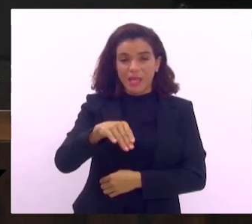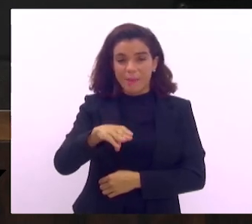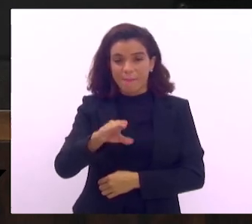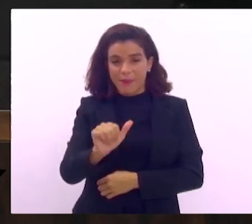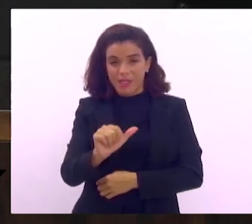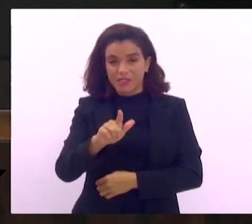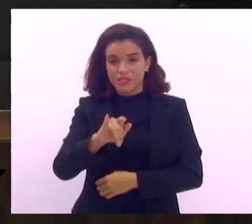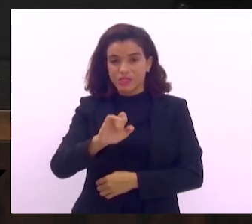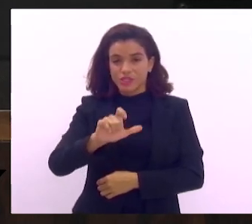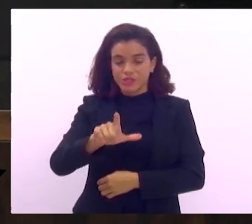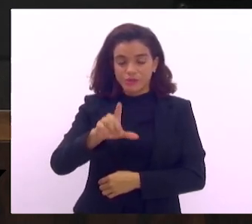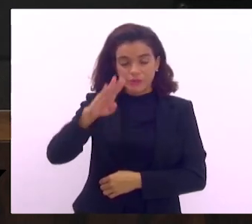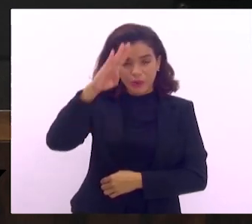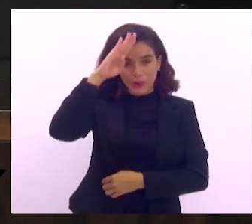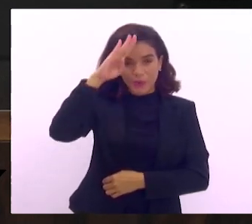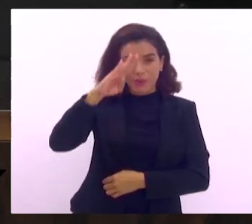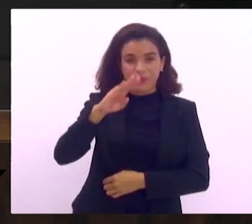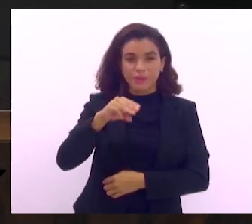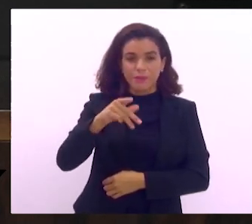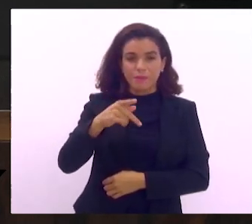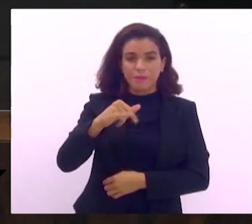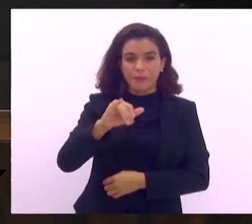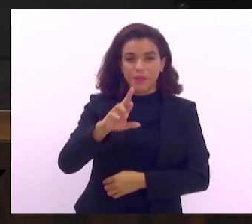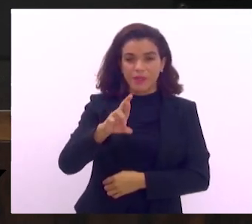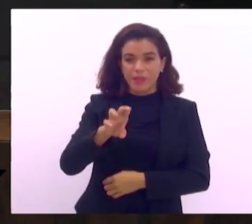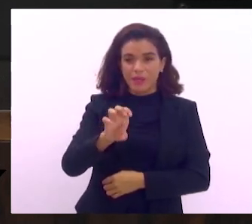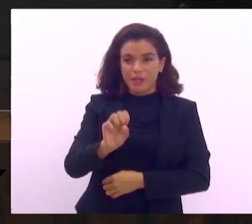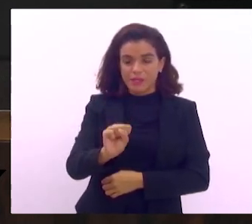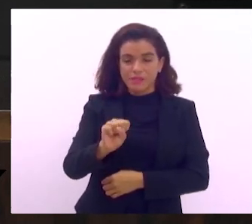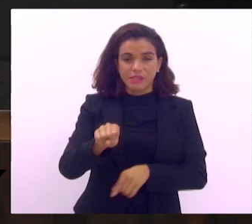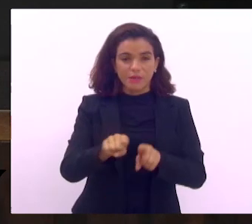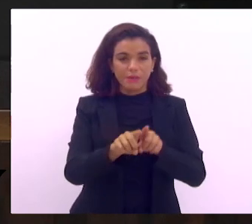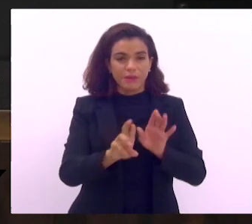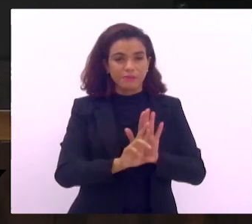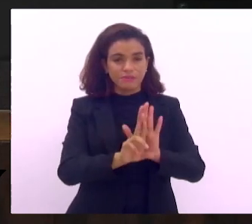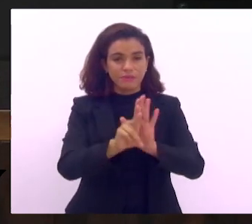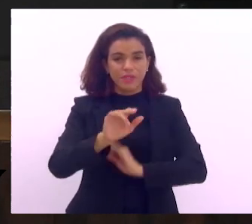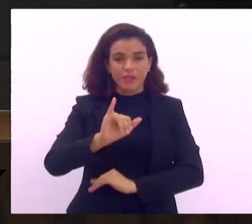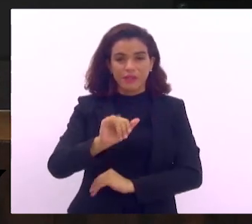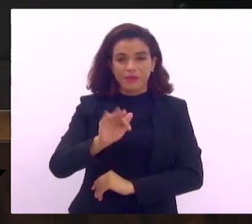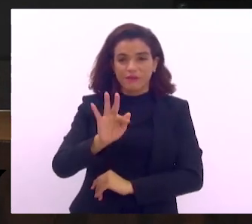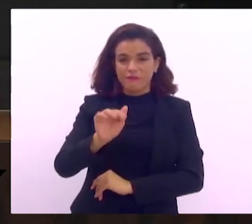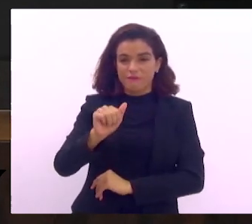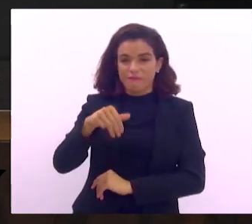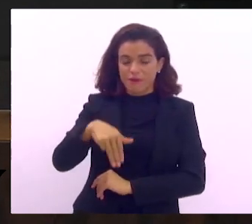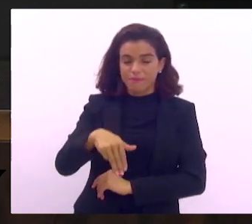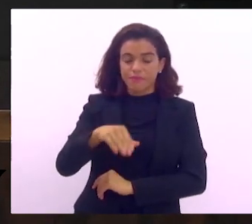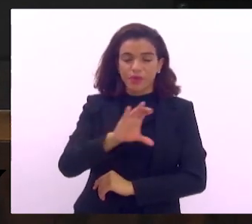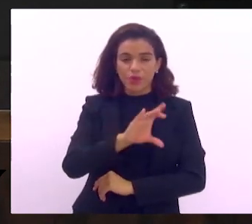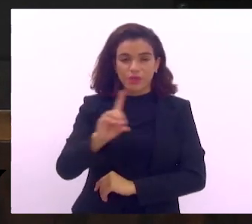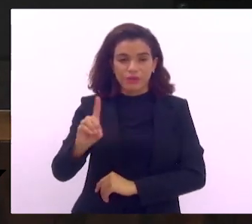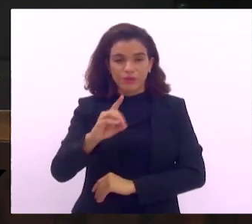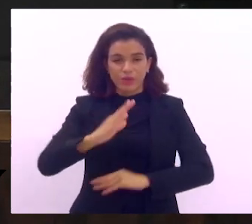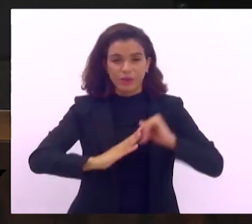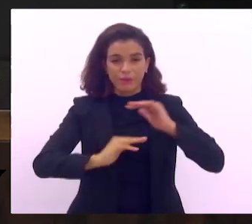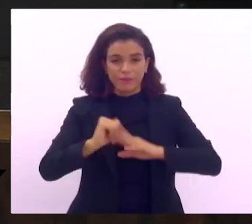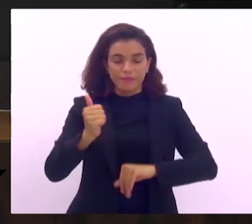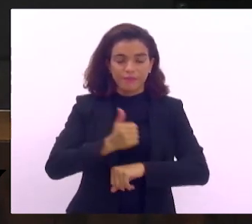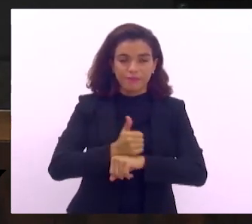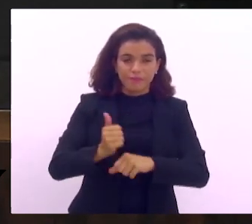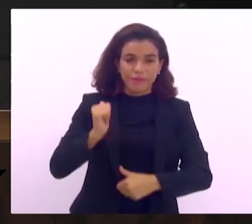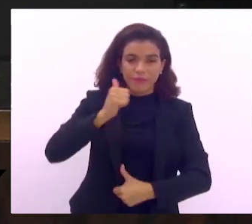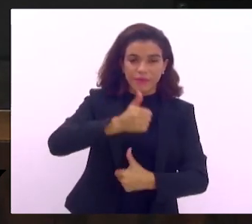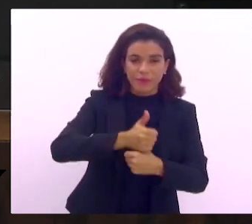e Coronel Pires, representantes do IFAM, Rio de Janeiro, coordenadora técnica substituta,